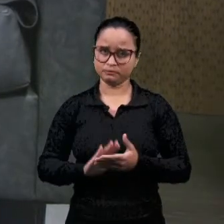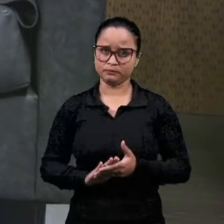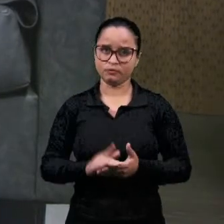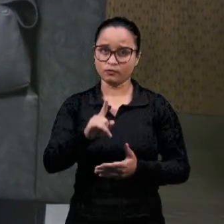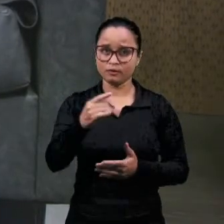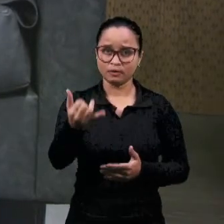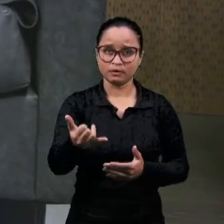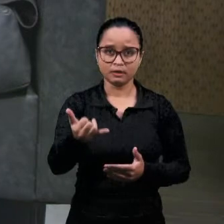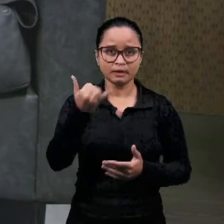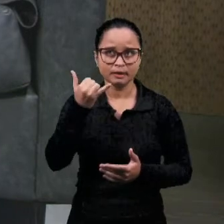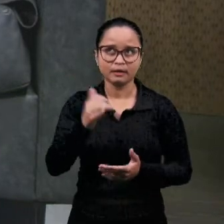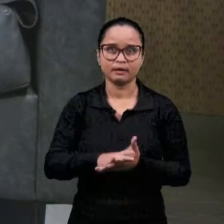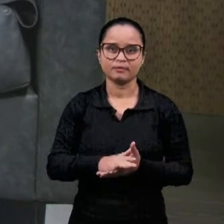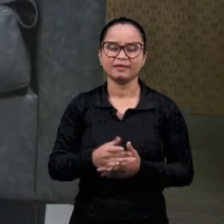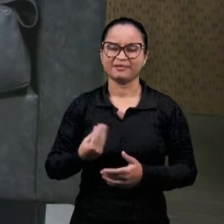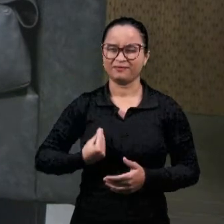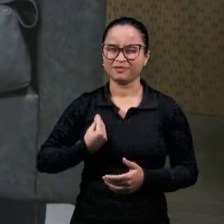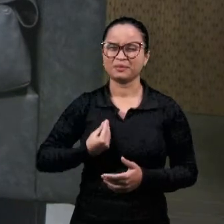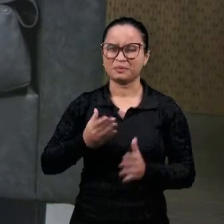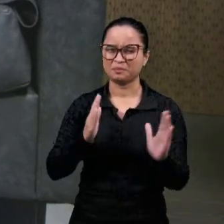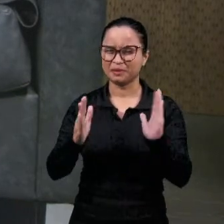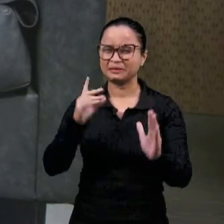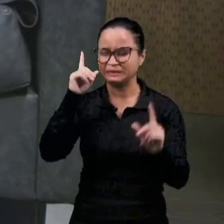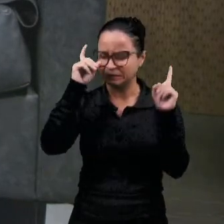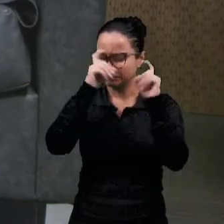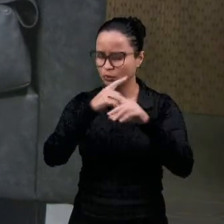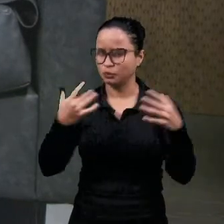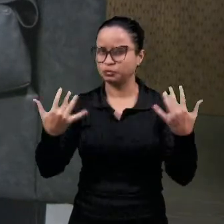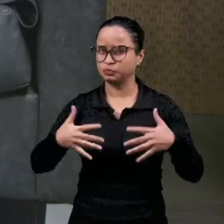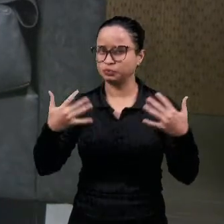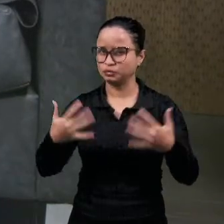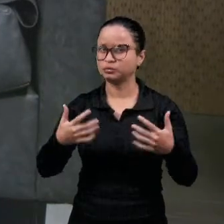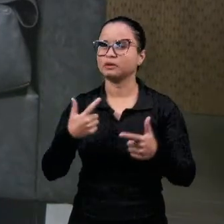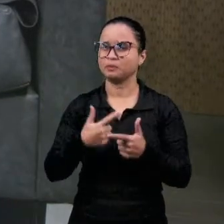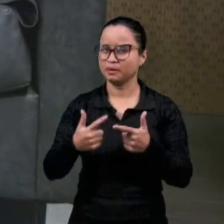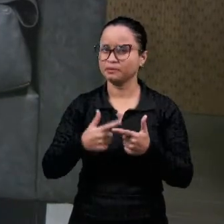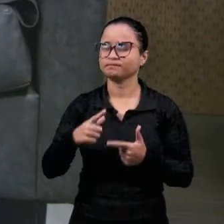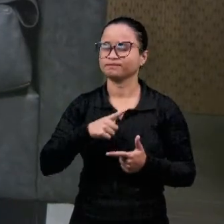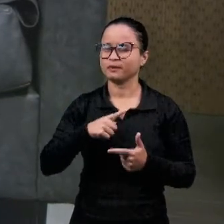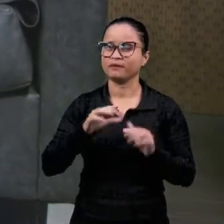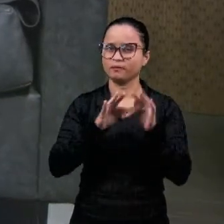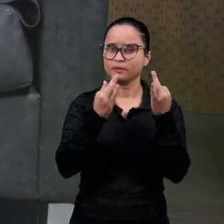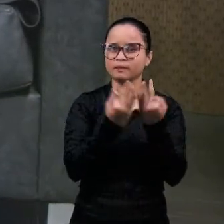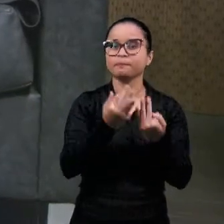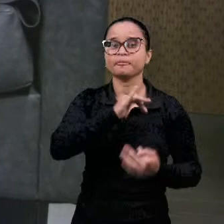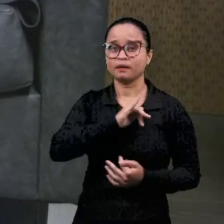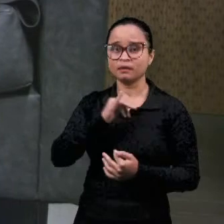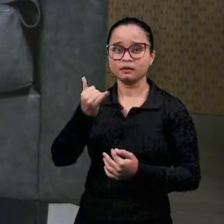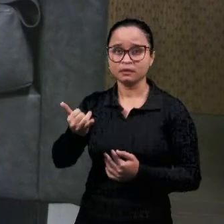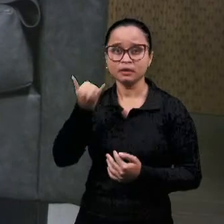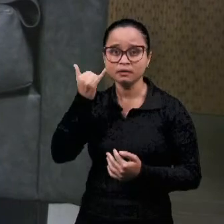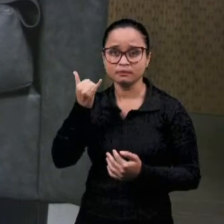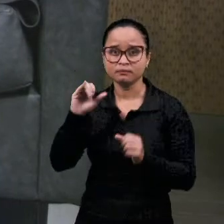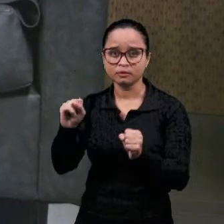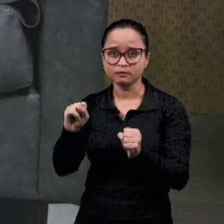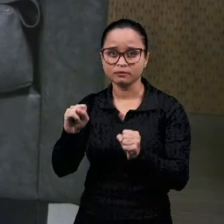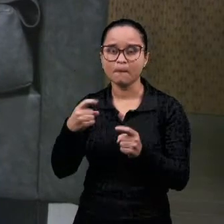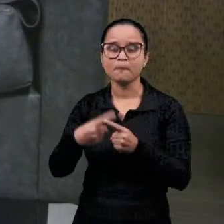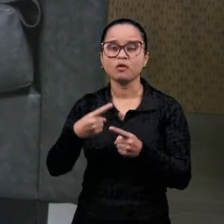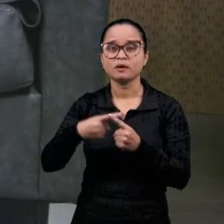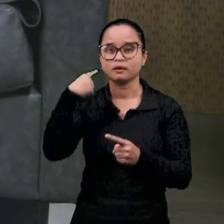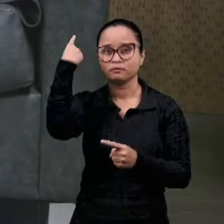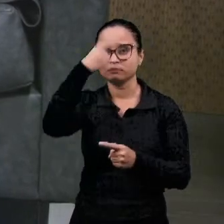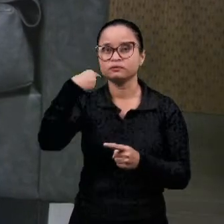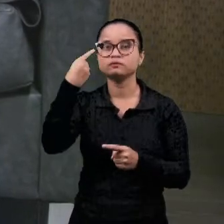está vivendo luta, vivendo um momento difícil na sua vida, na sua família, você pode ligar. Pode ligar agora se quiser, porque é 24 horas por dia que funciona